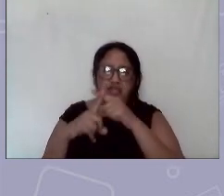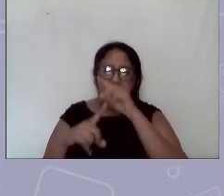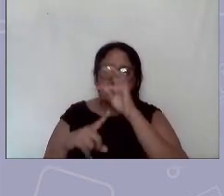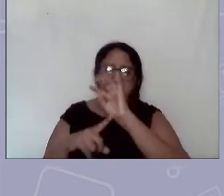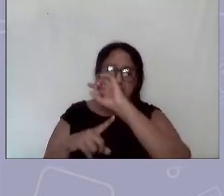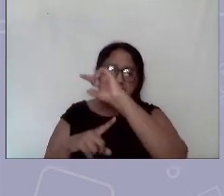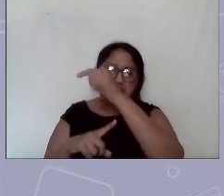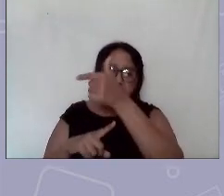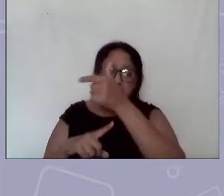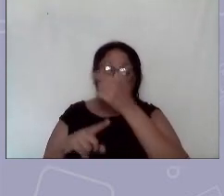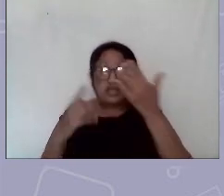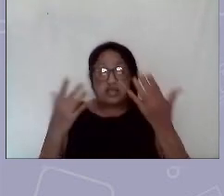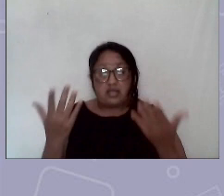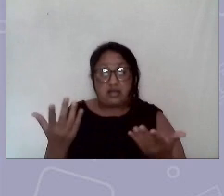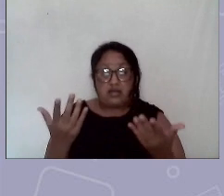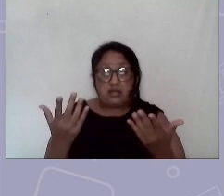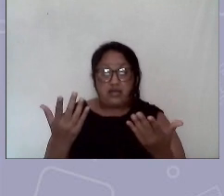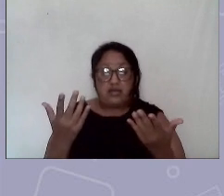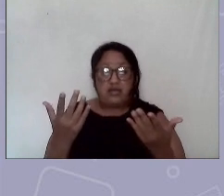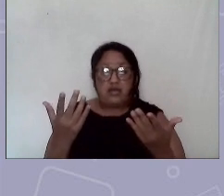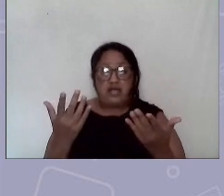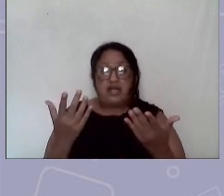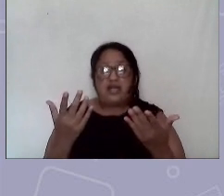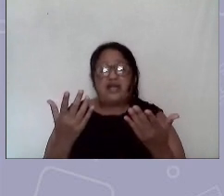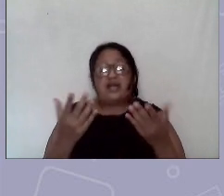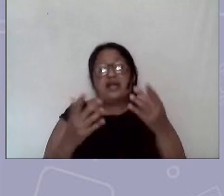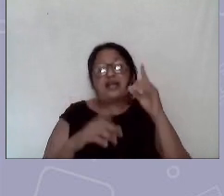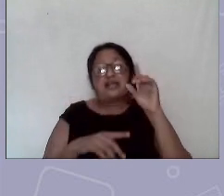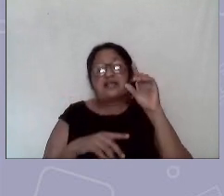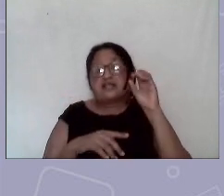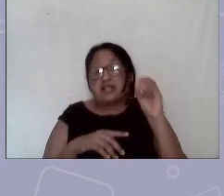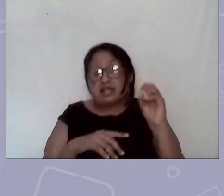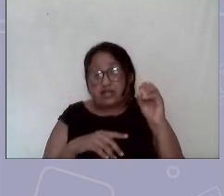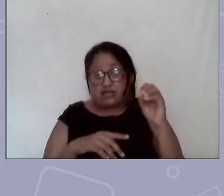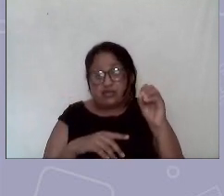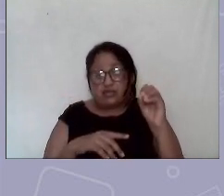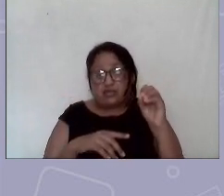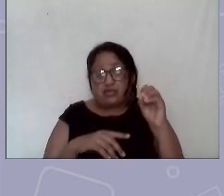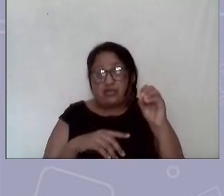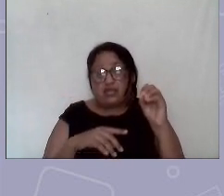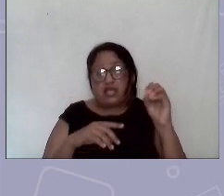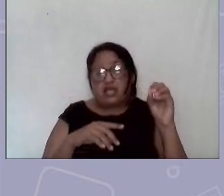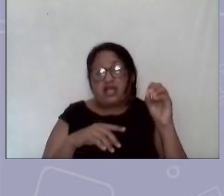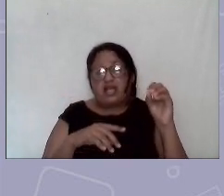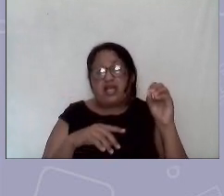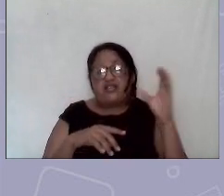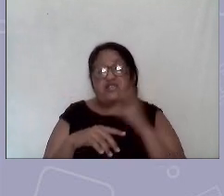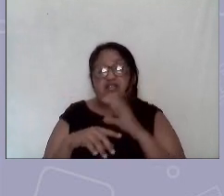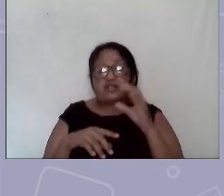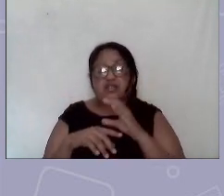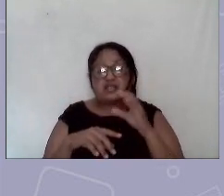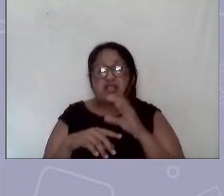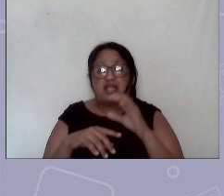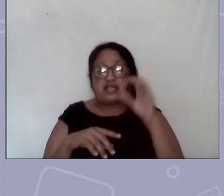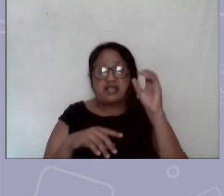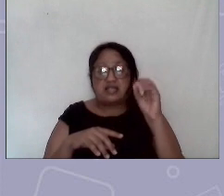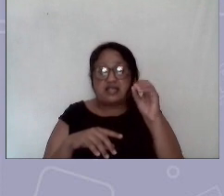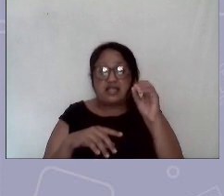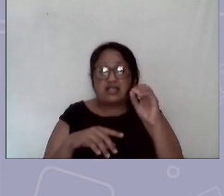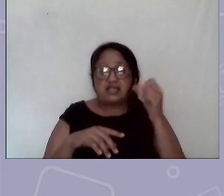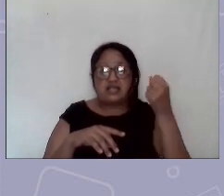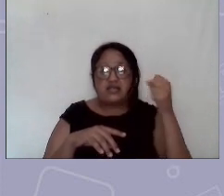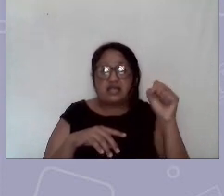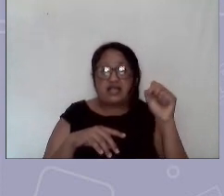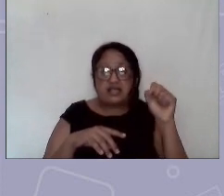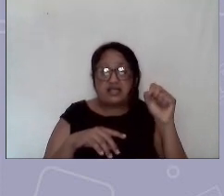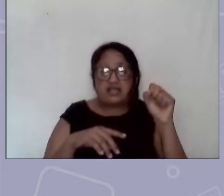a gente considera que a posição inicial é zero que a velocidade inicial do bloco é zero então a distância que ele percorre